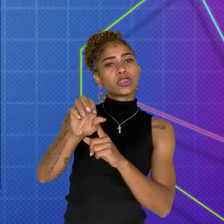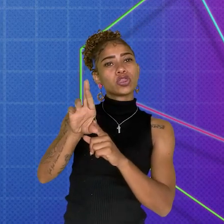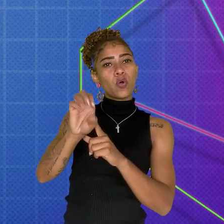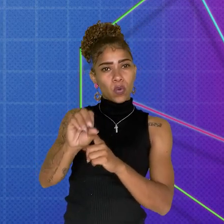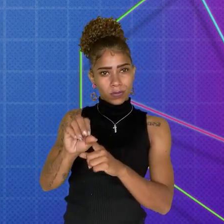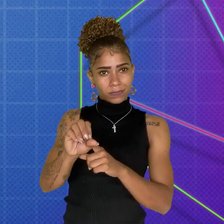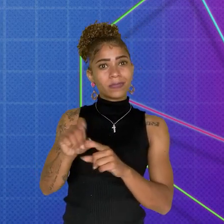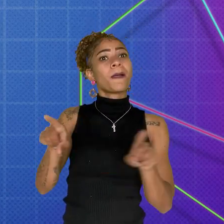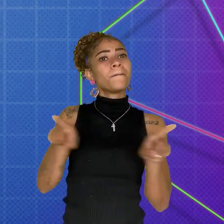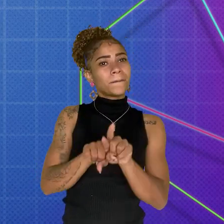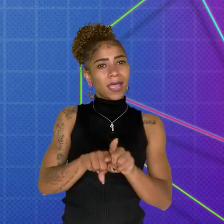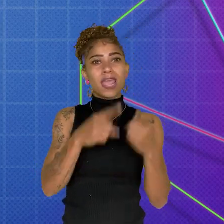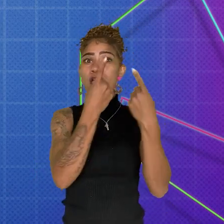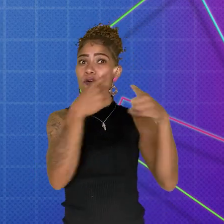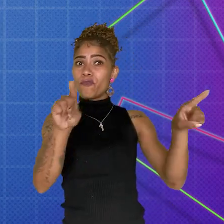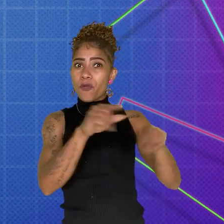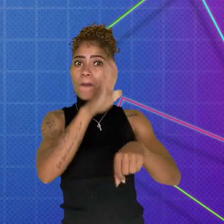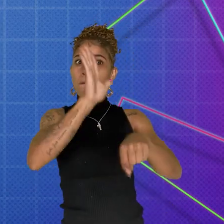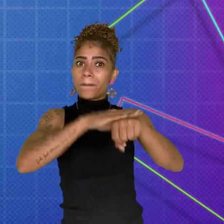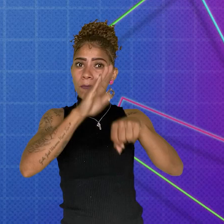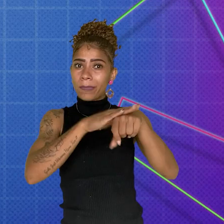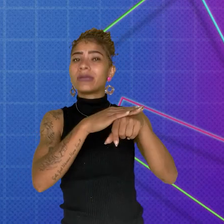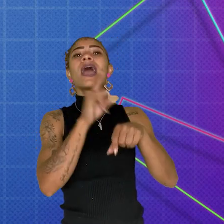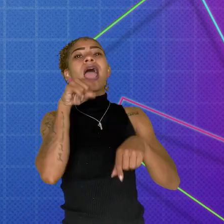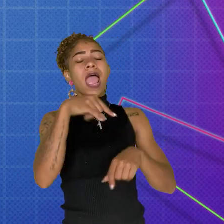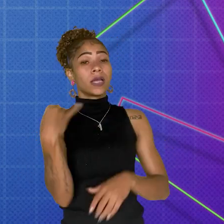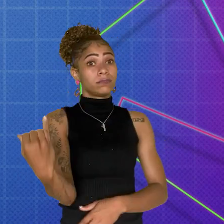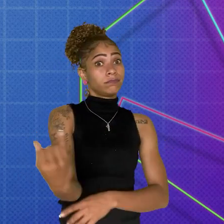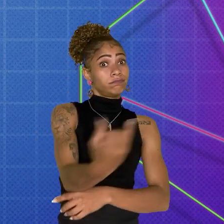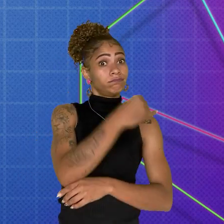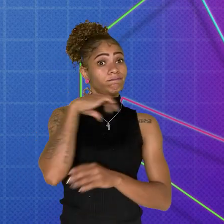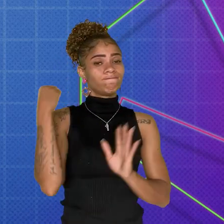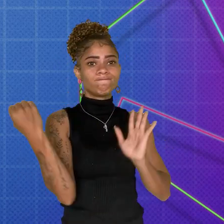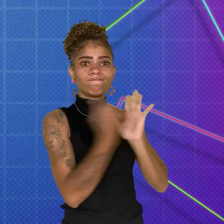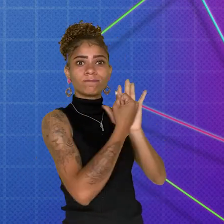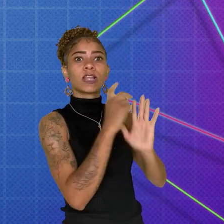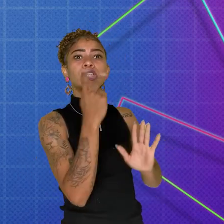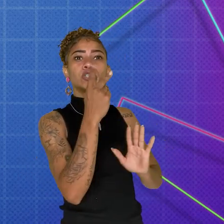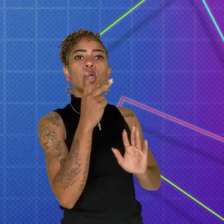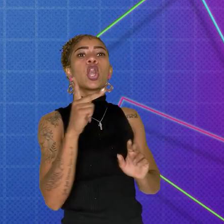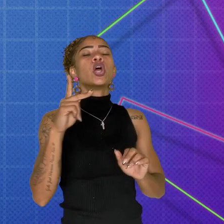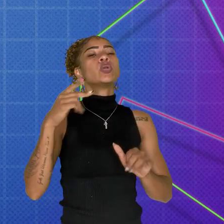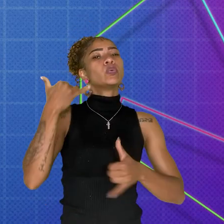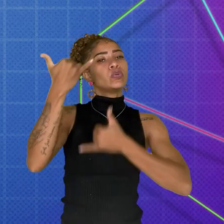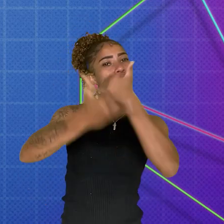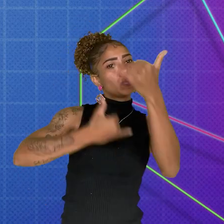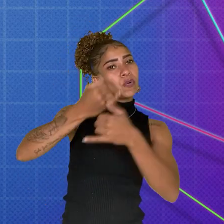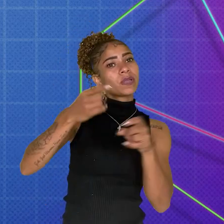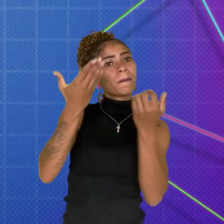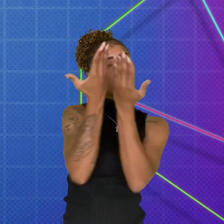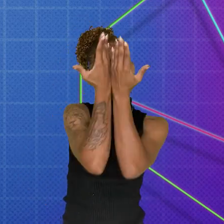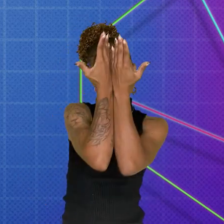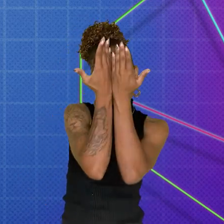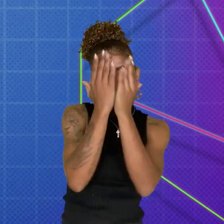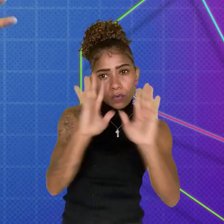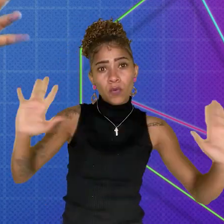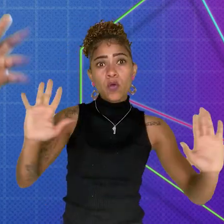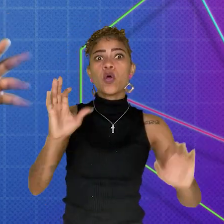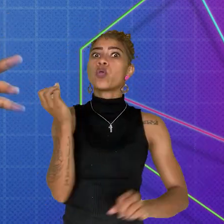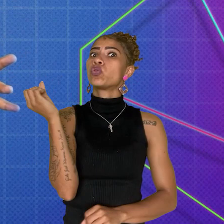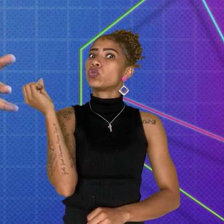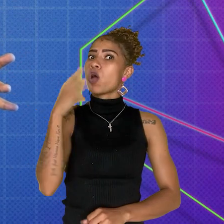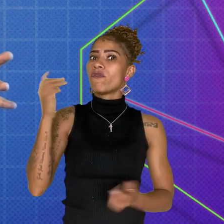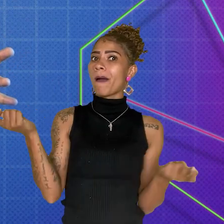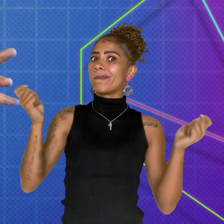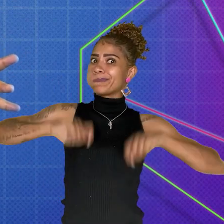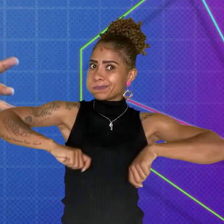2. A trilha sonora de Space Invaders foi um marco importante na história dos jogos eletrônicos e abriu as portas para um novo